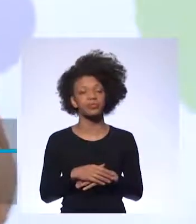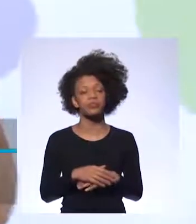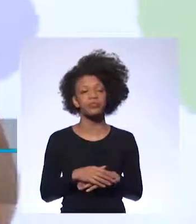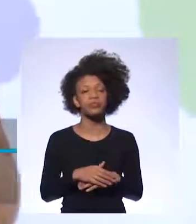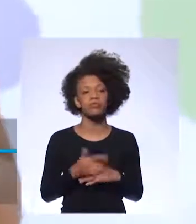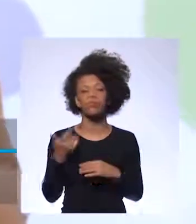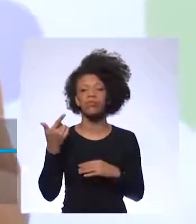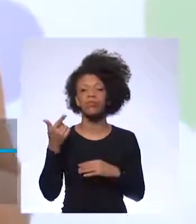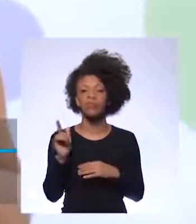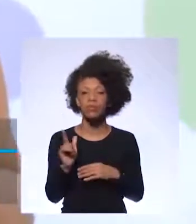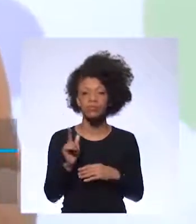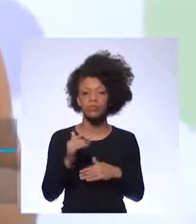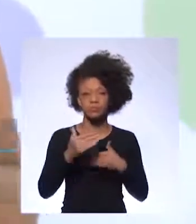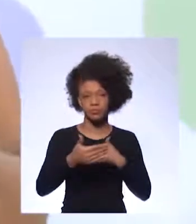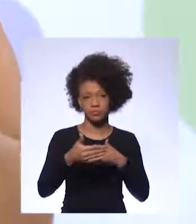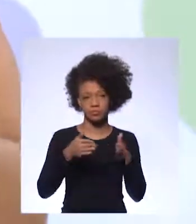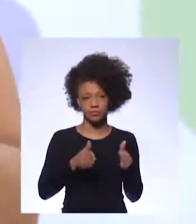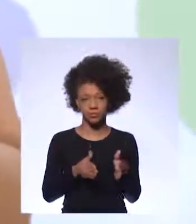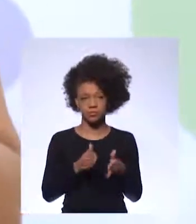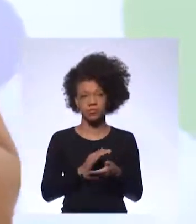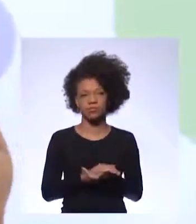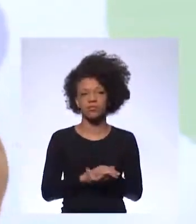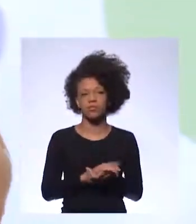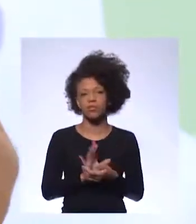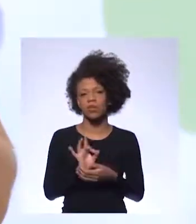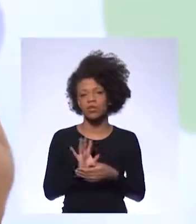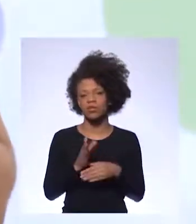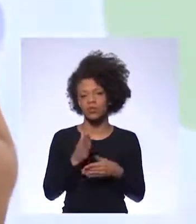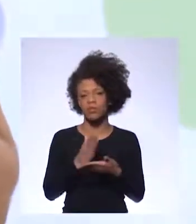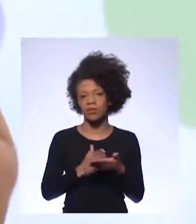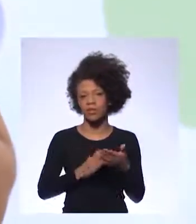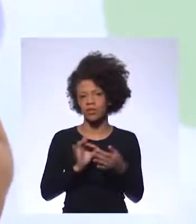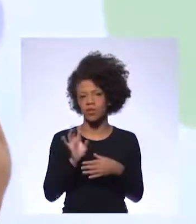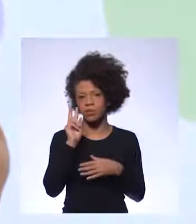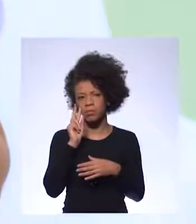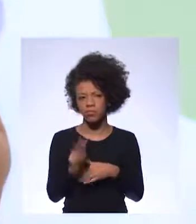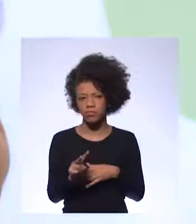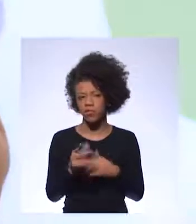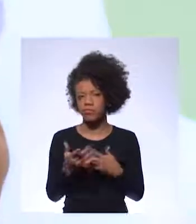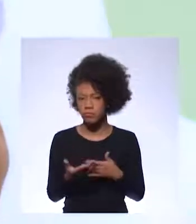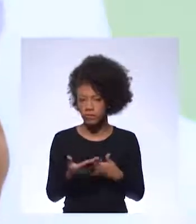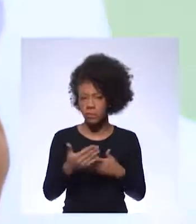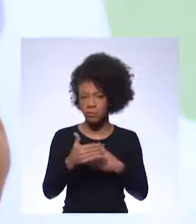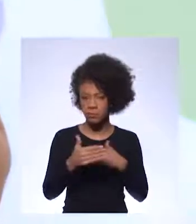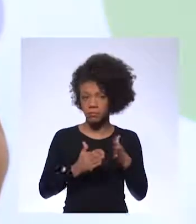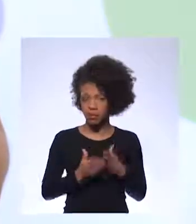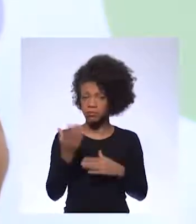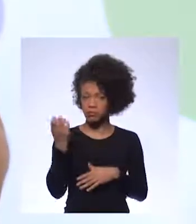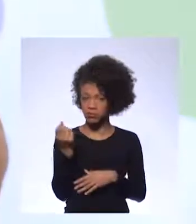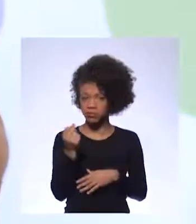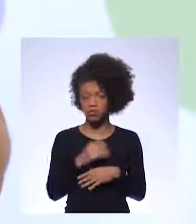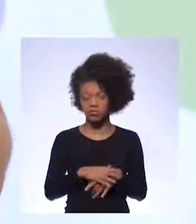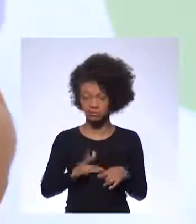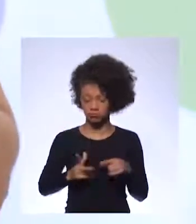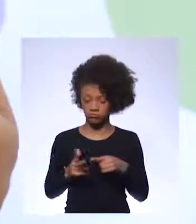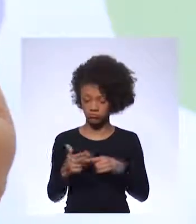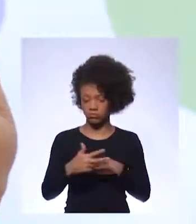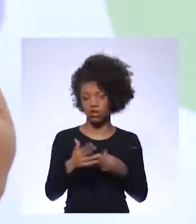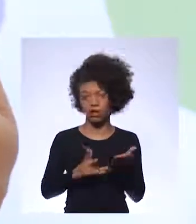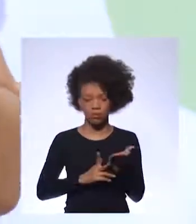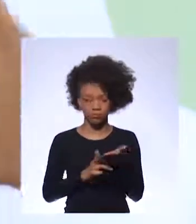de leite ó eu não quis encapar ela toda em Capela só pela metade só para vocês verem que é uma caixinha de leite ó cortei